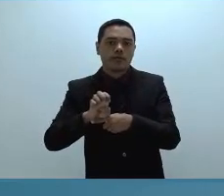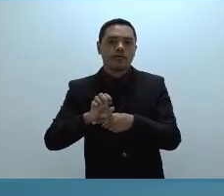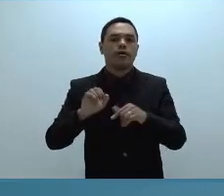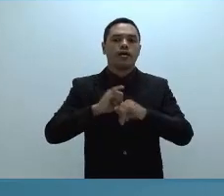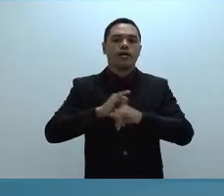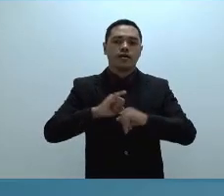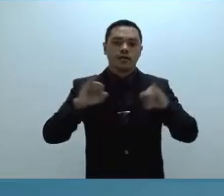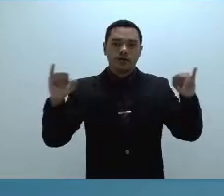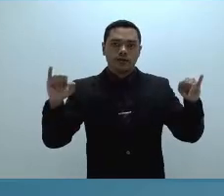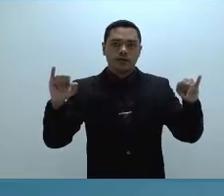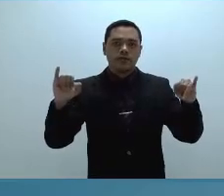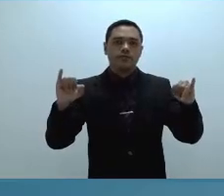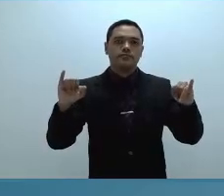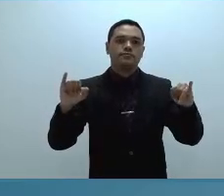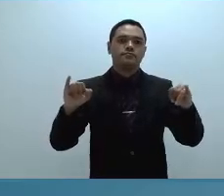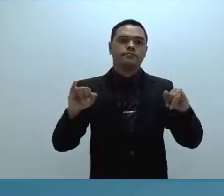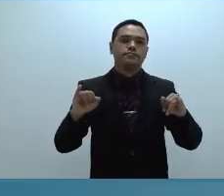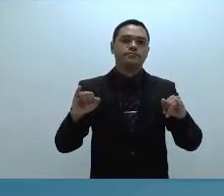vício de iniciativa,